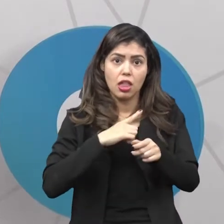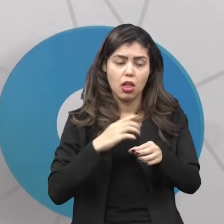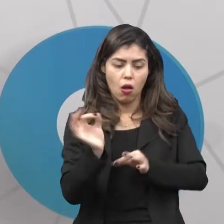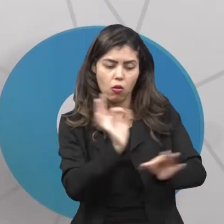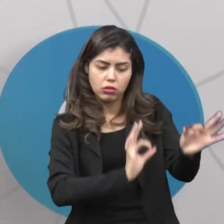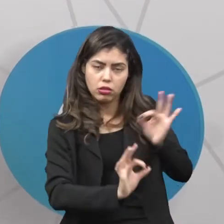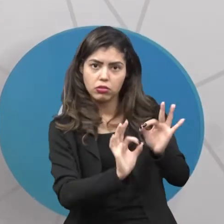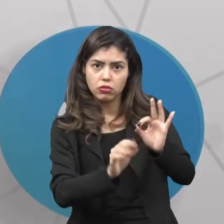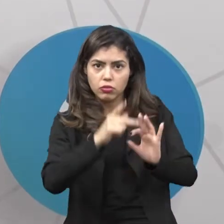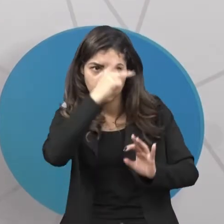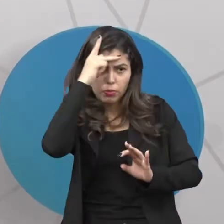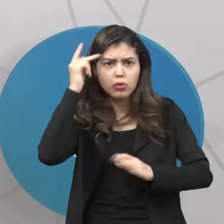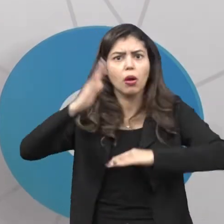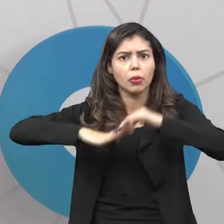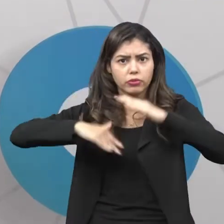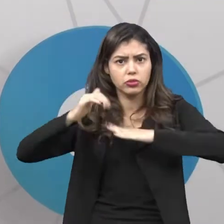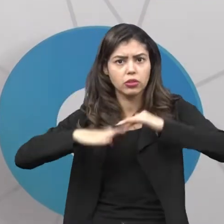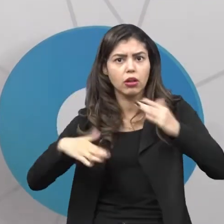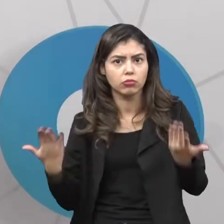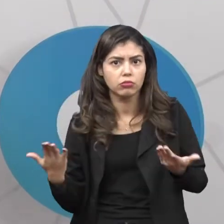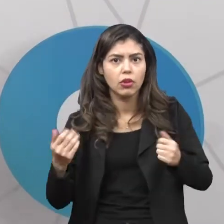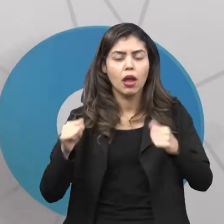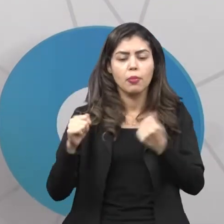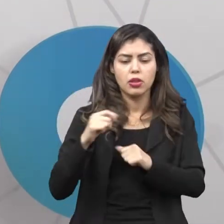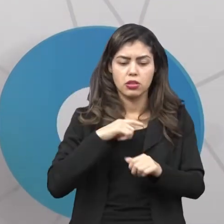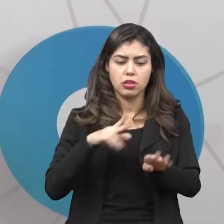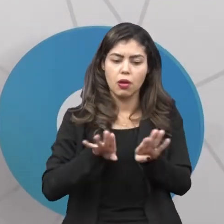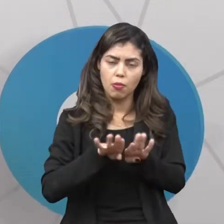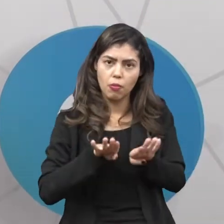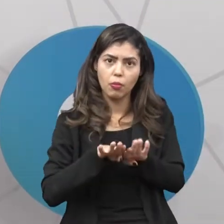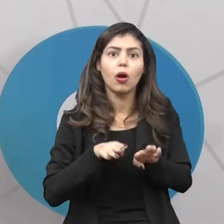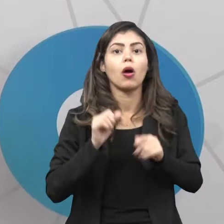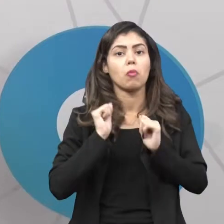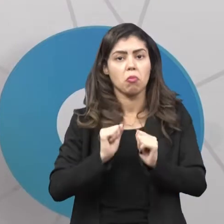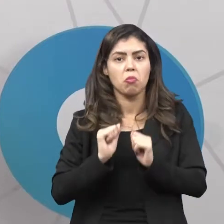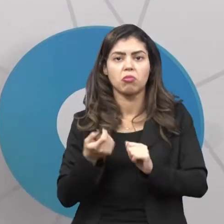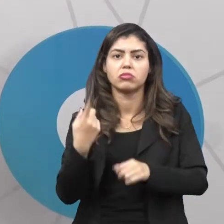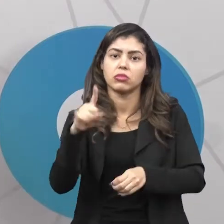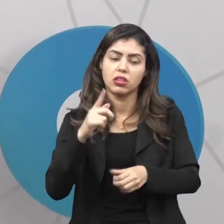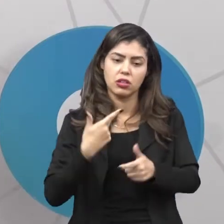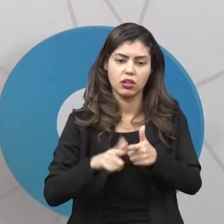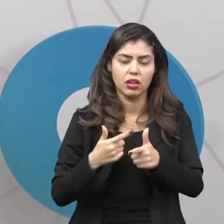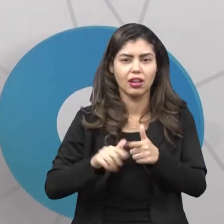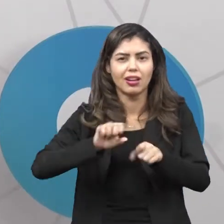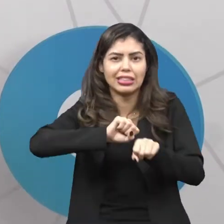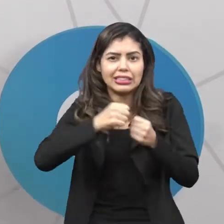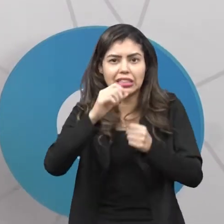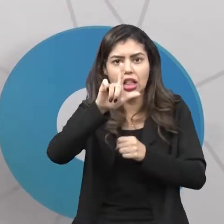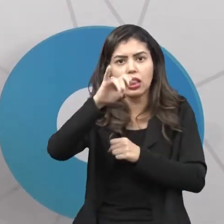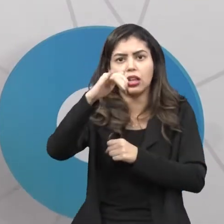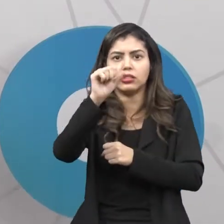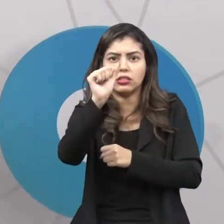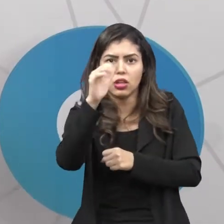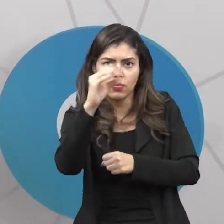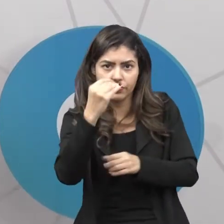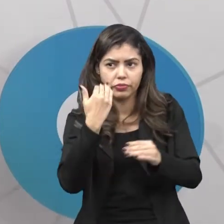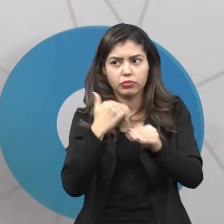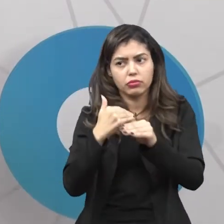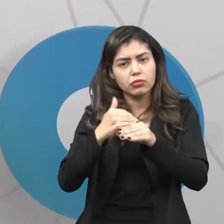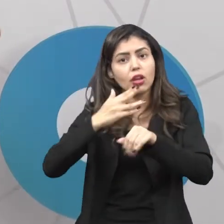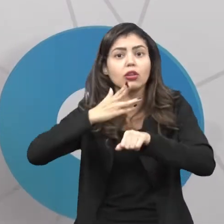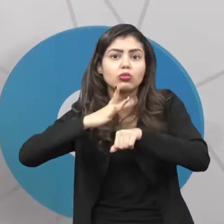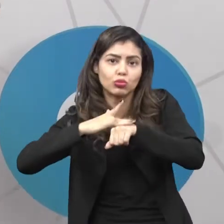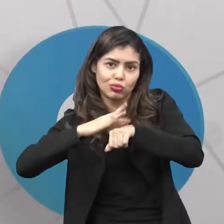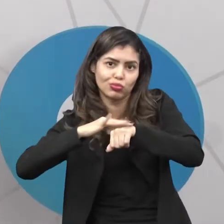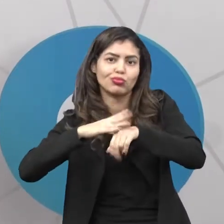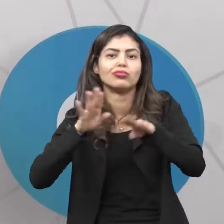orientação profissional. São dois fatores que podem fazer mal à sua saúde, que podem te trazer lesões, que podem fazer você sentir dores.